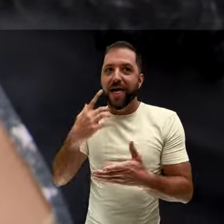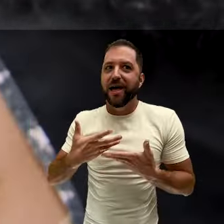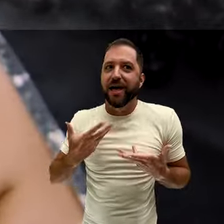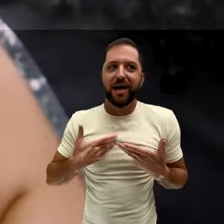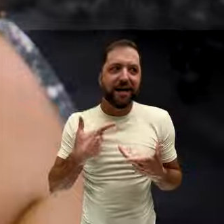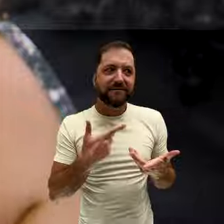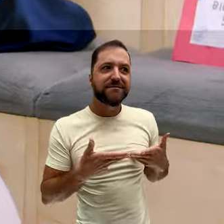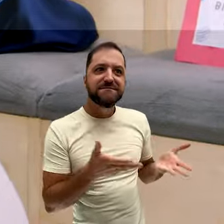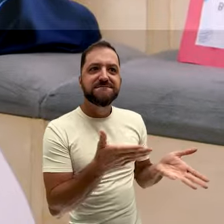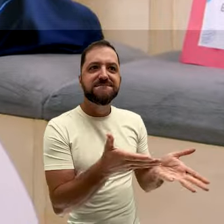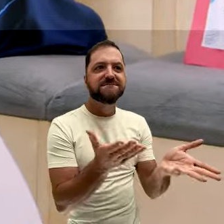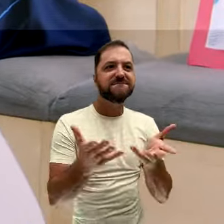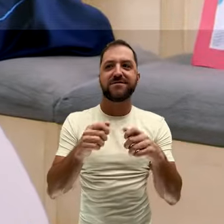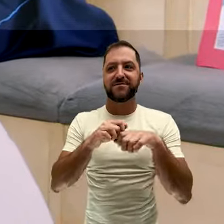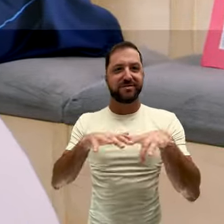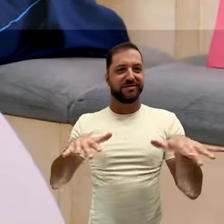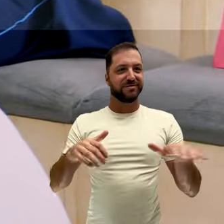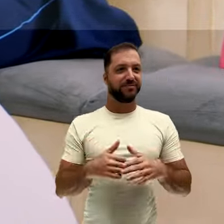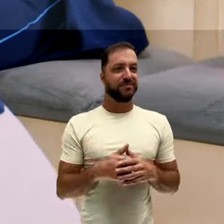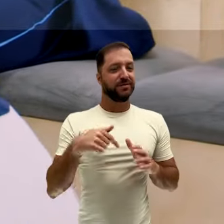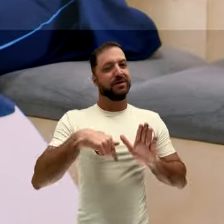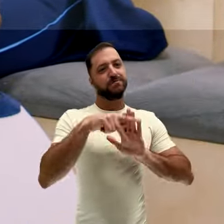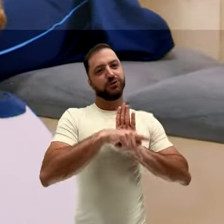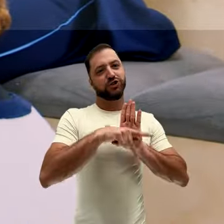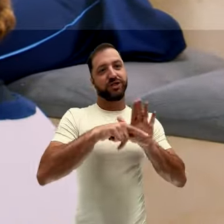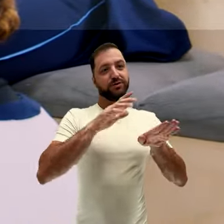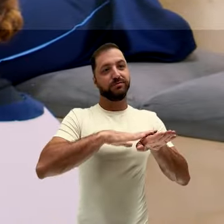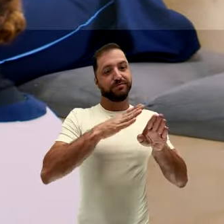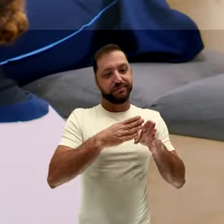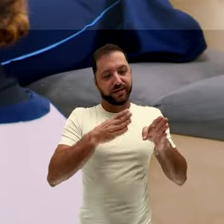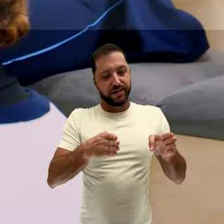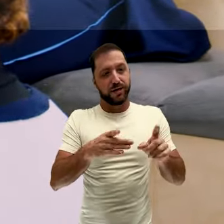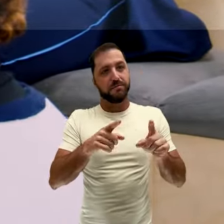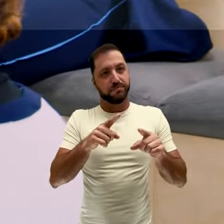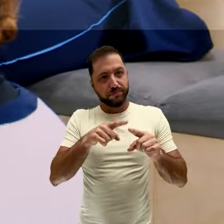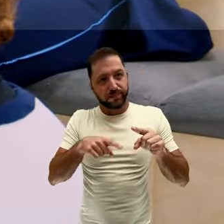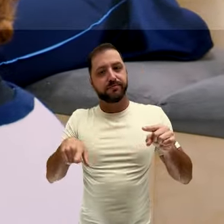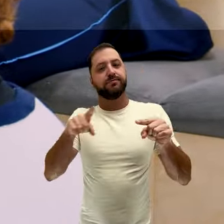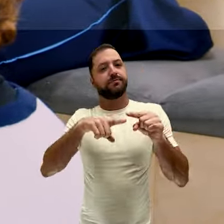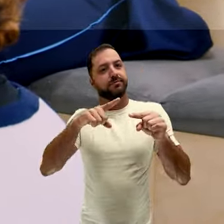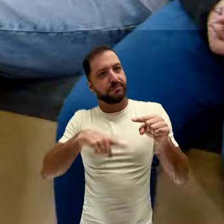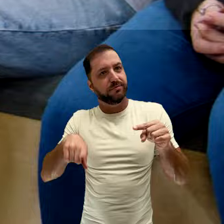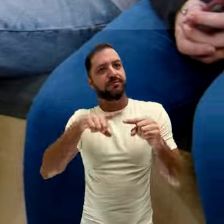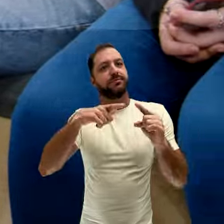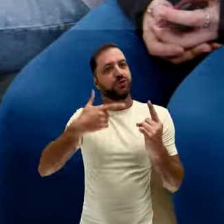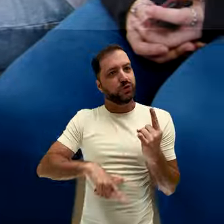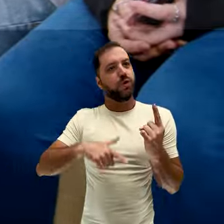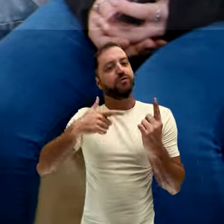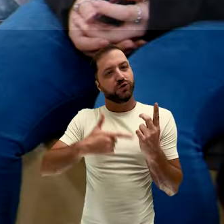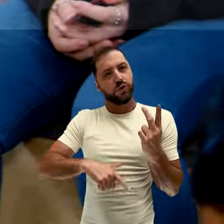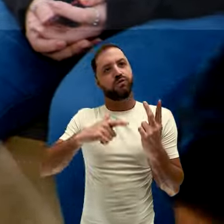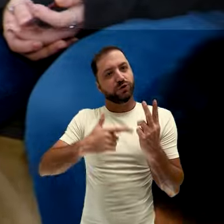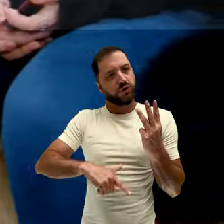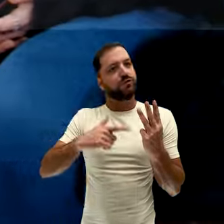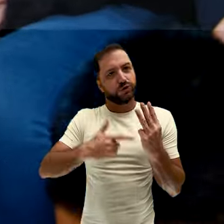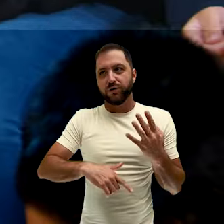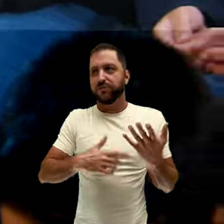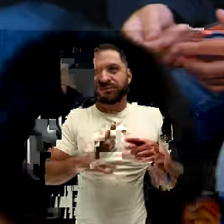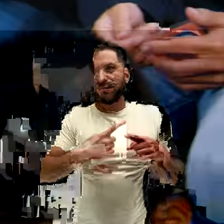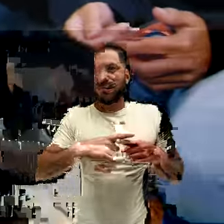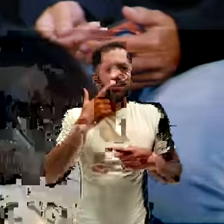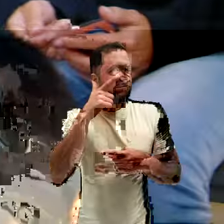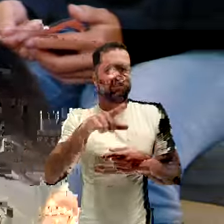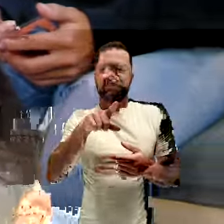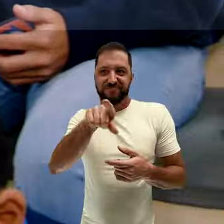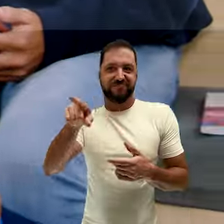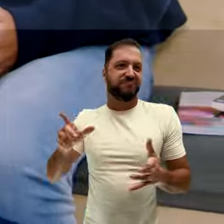que esse. E tem funcionado, o projeto é cíclico e em continuidade, justamente porque ele tem